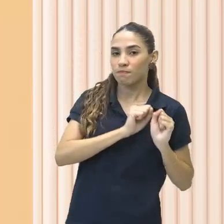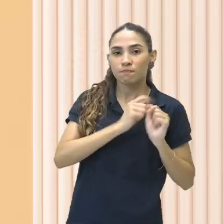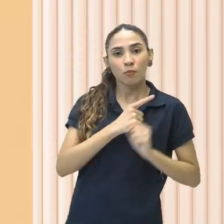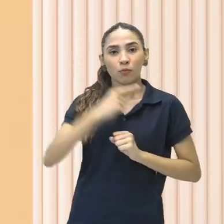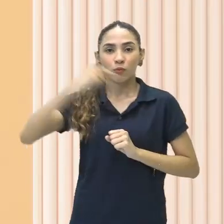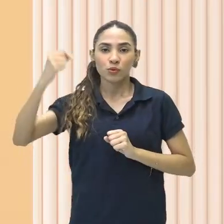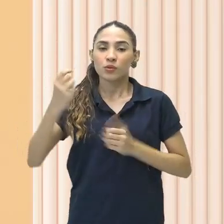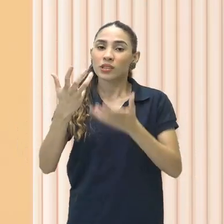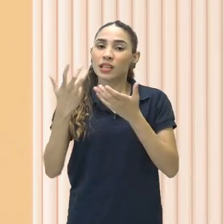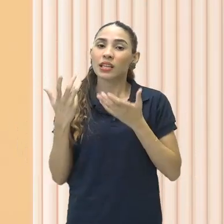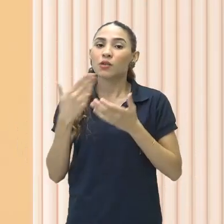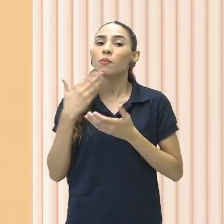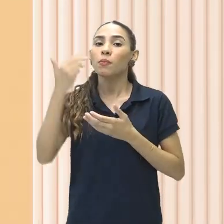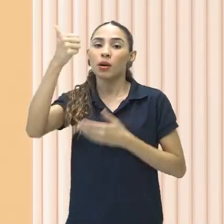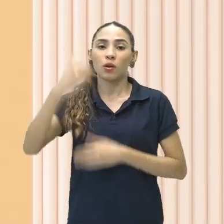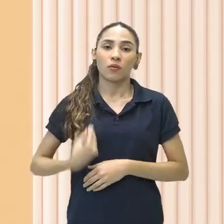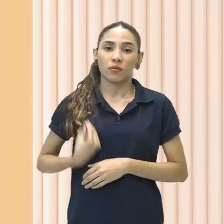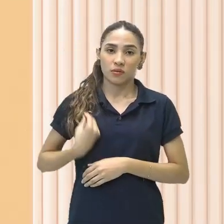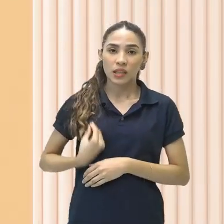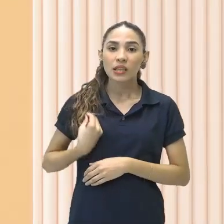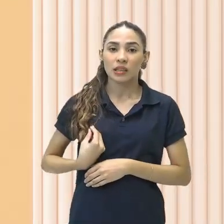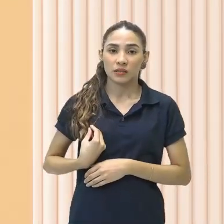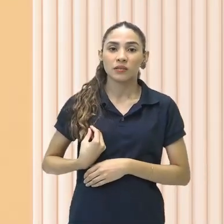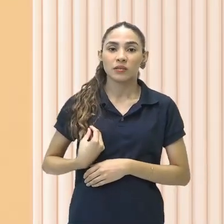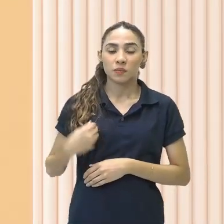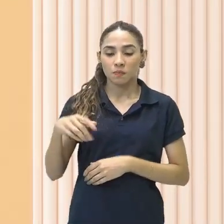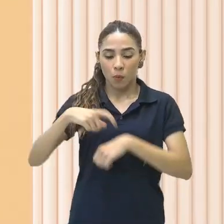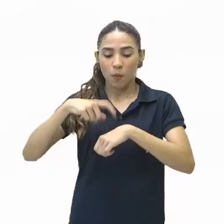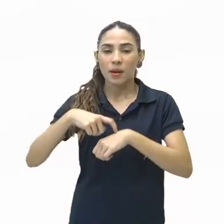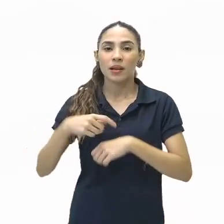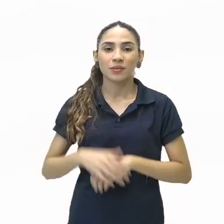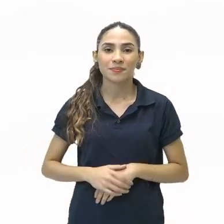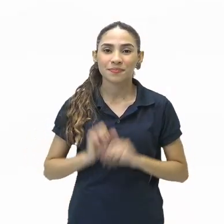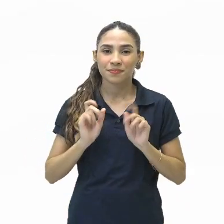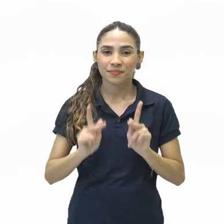de terem ali melhores condições de vida neste momento,